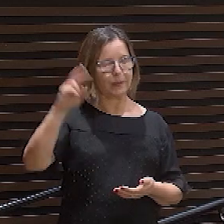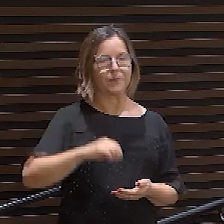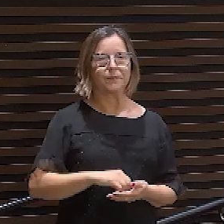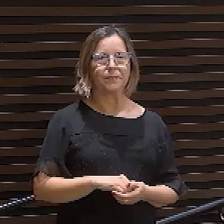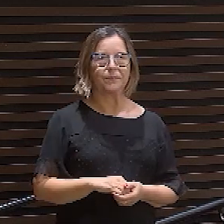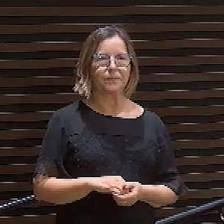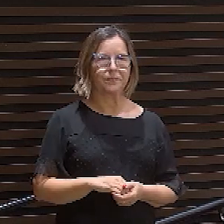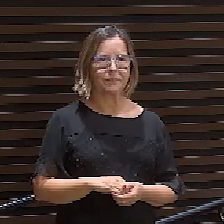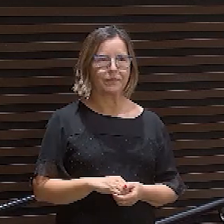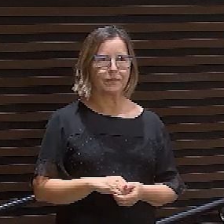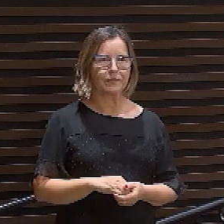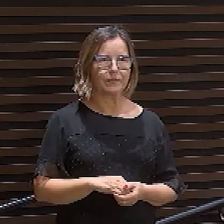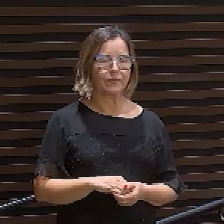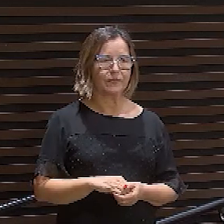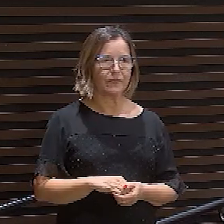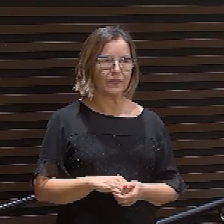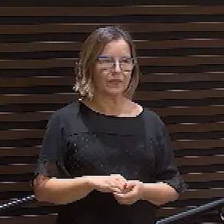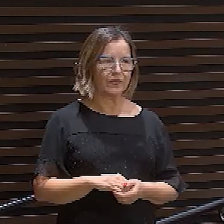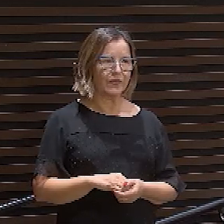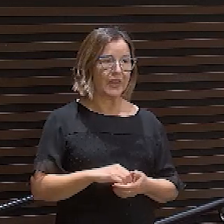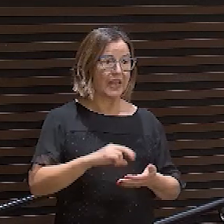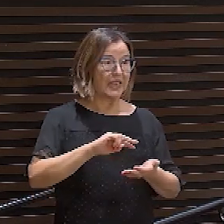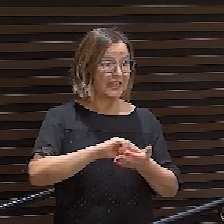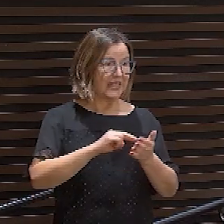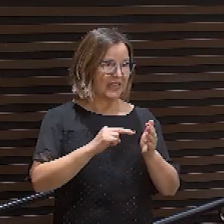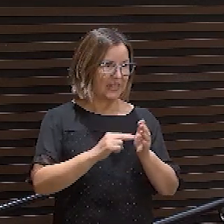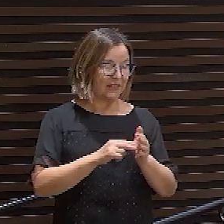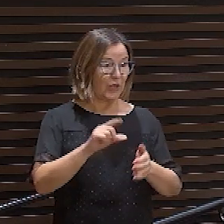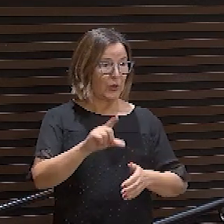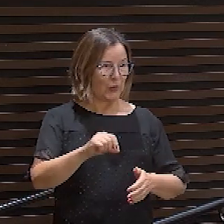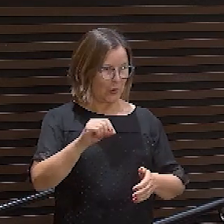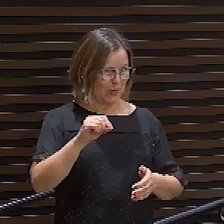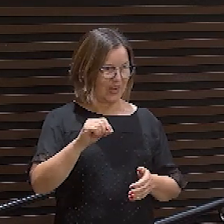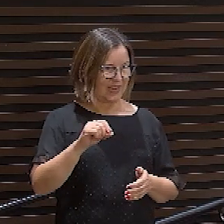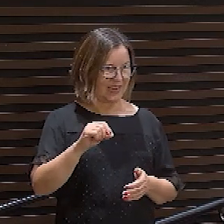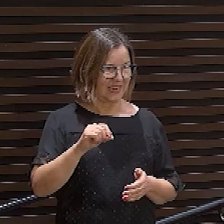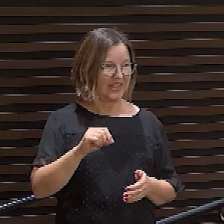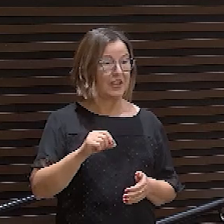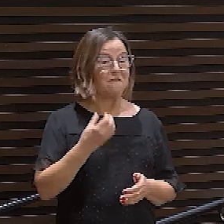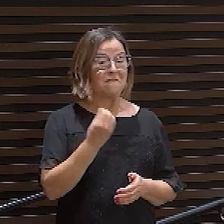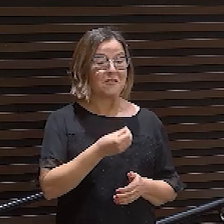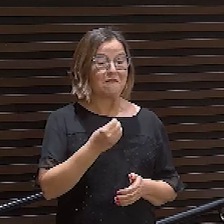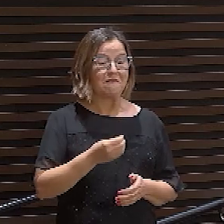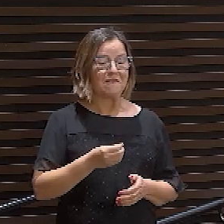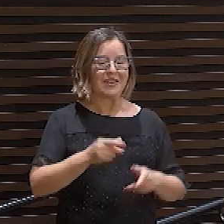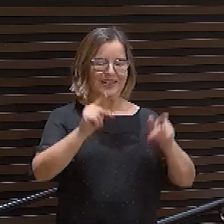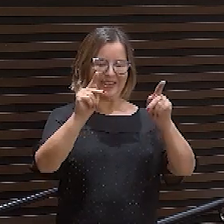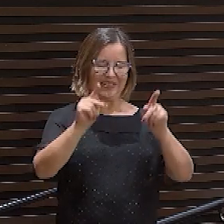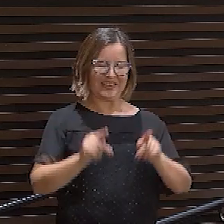Representa essa escolha de viver na presença de Deus, onde você e eu queremos viver.